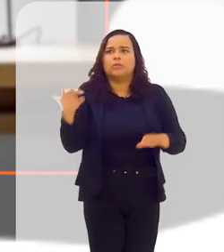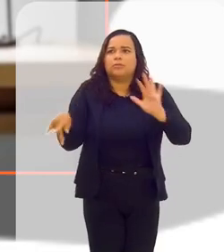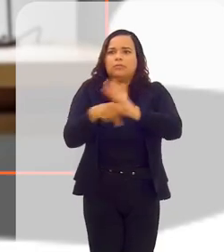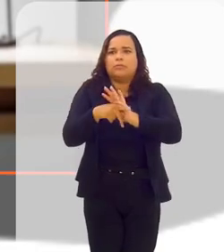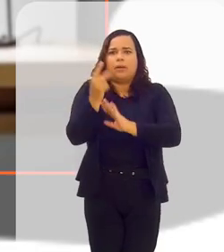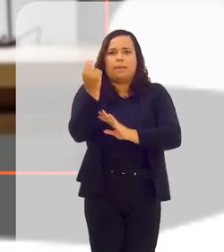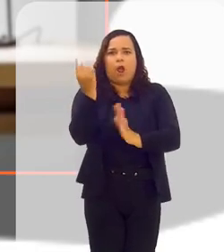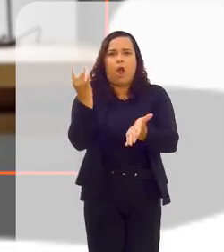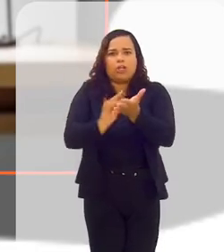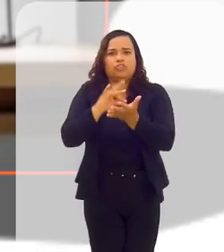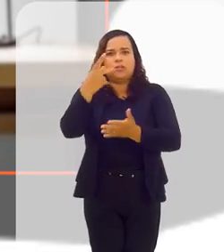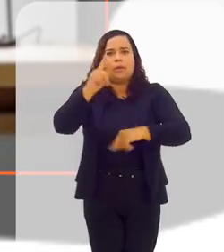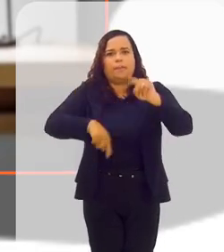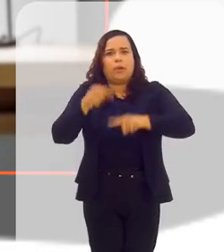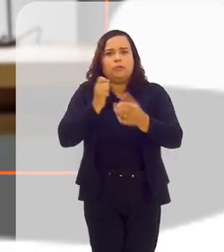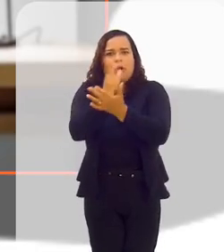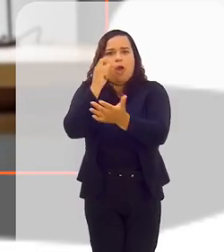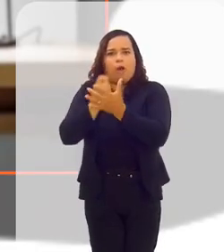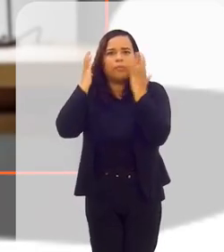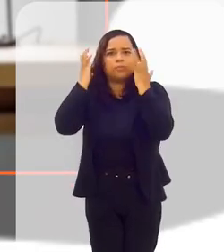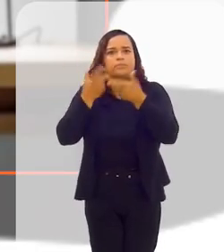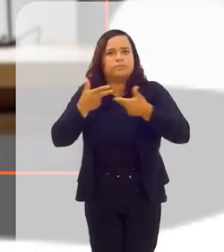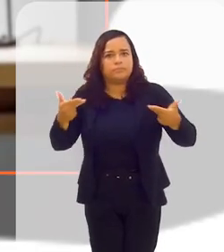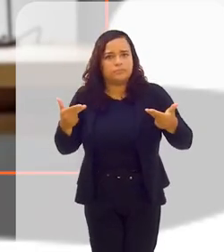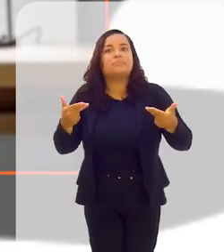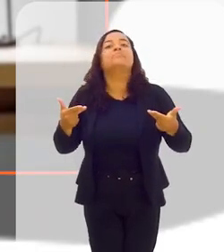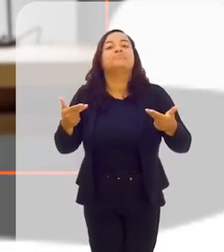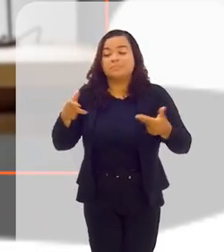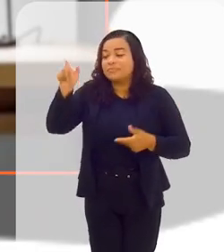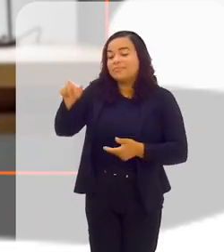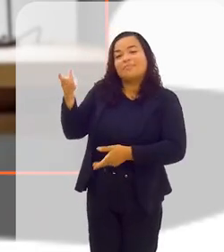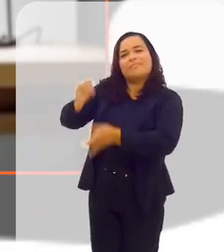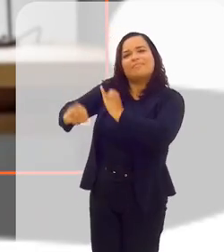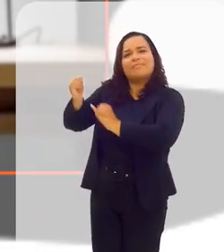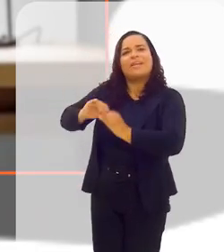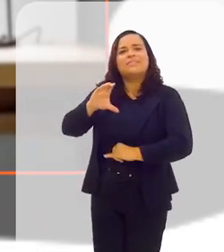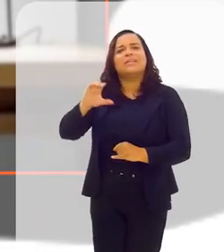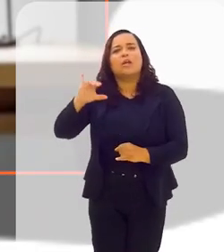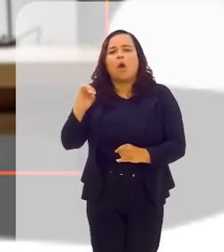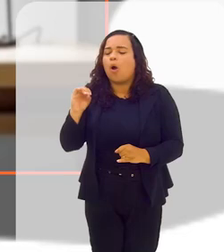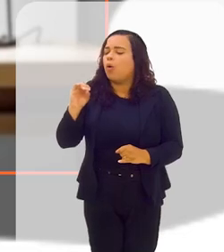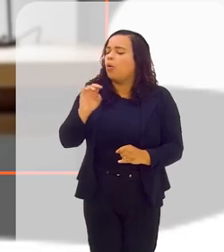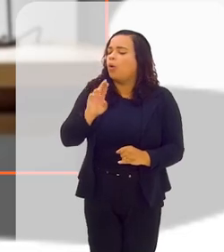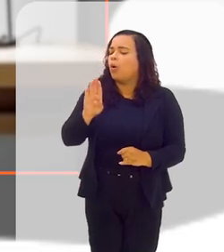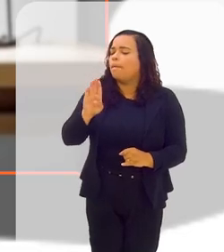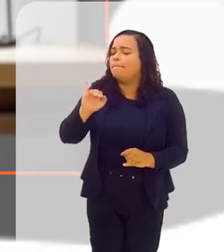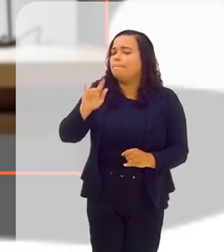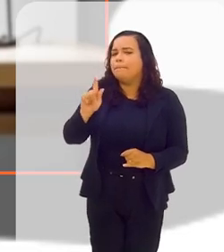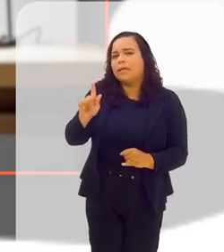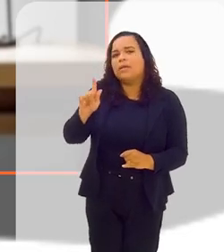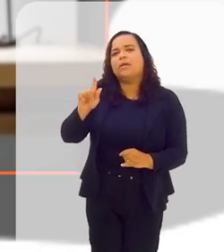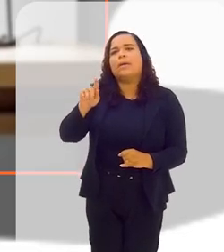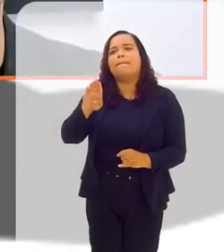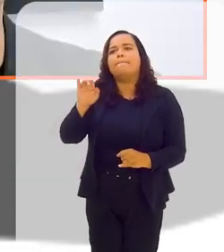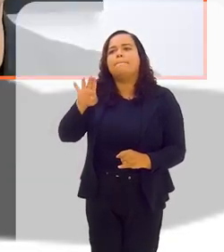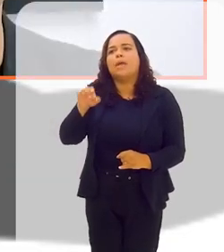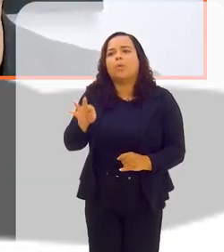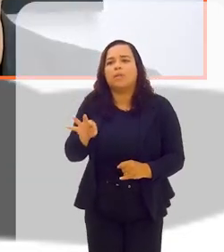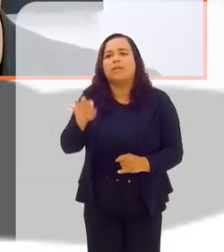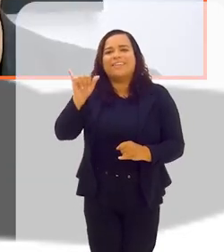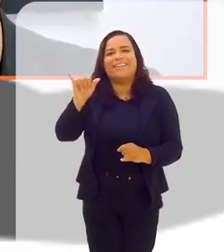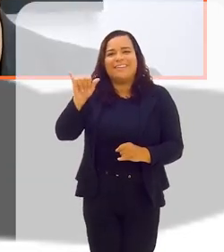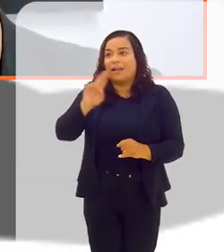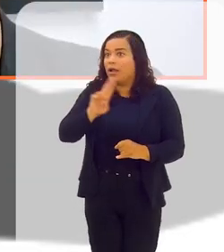do preço original dos seus produtos. Eu estou falando do químico, o CEO da Big Beauty, o Érico Brito.